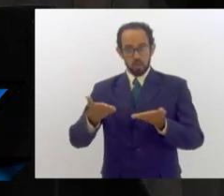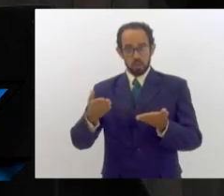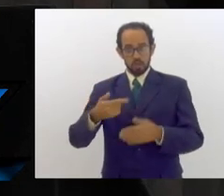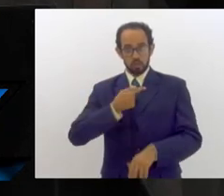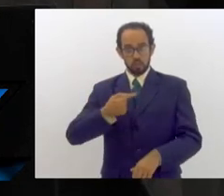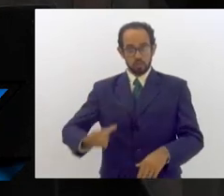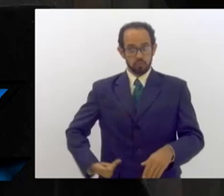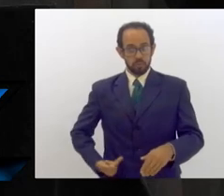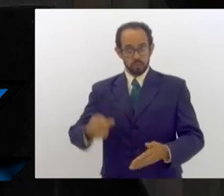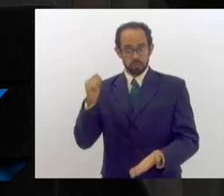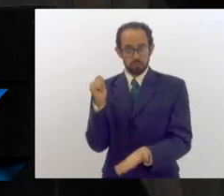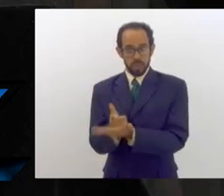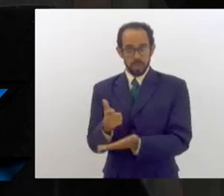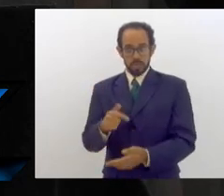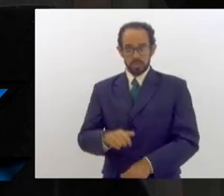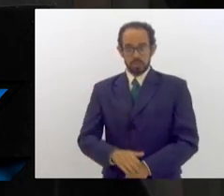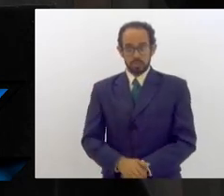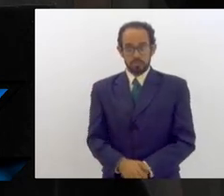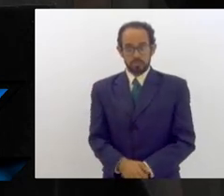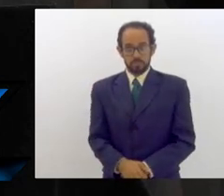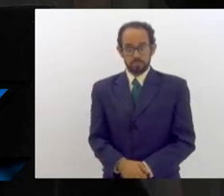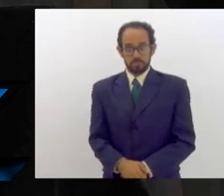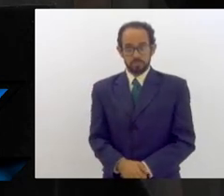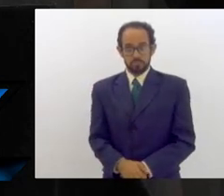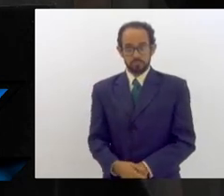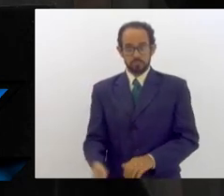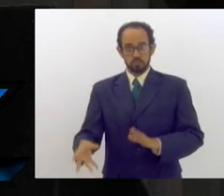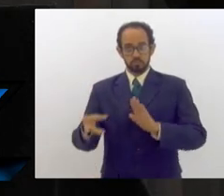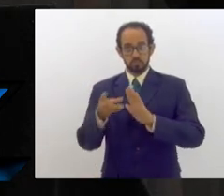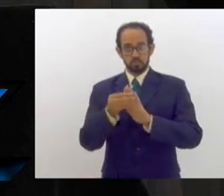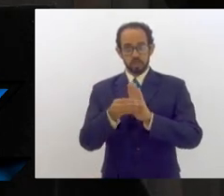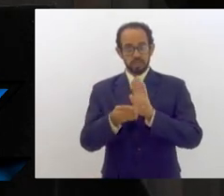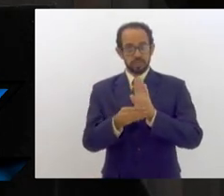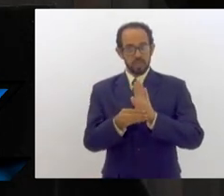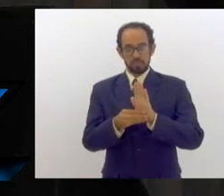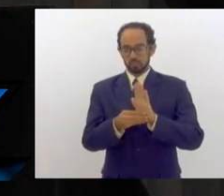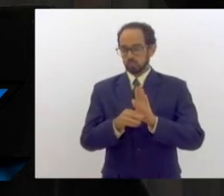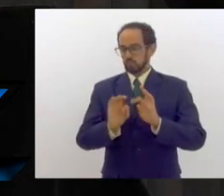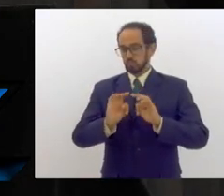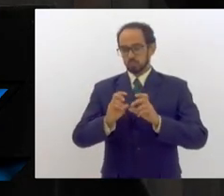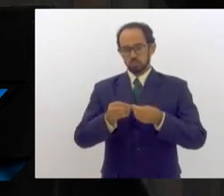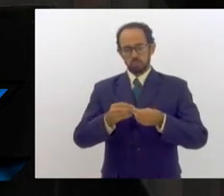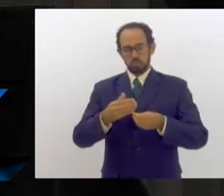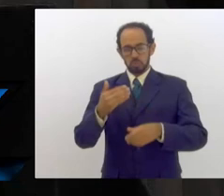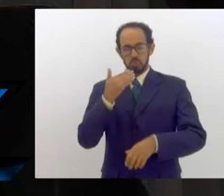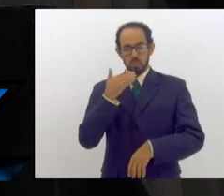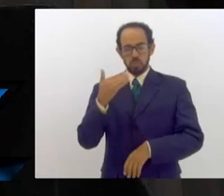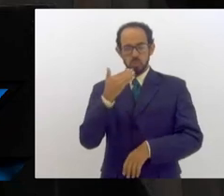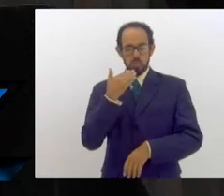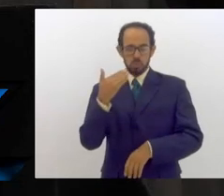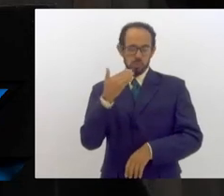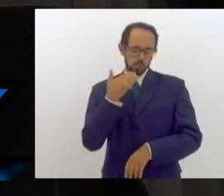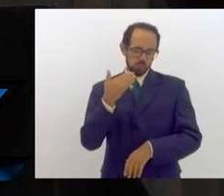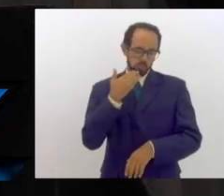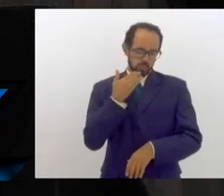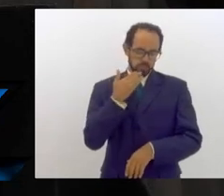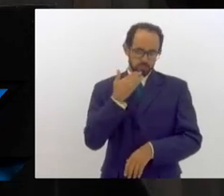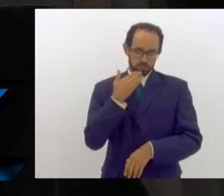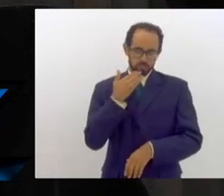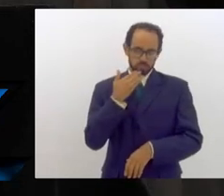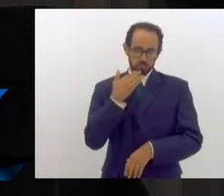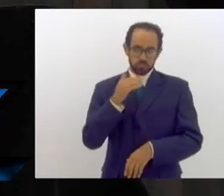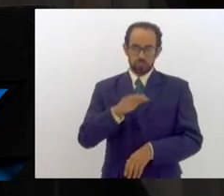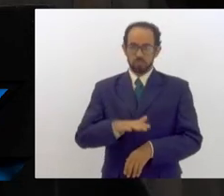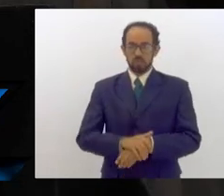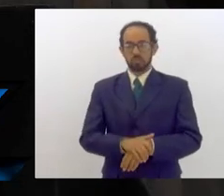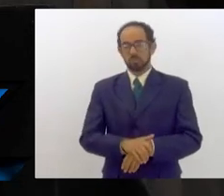subsidiar com um cadastro extremamente mal feito confusa etc etc girando aí